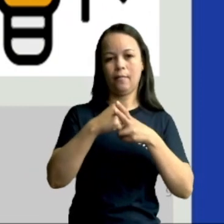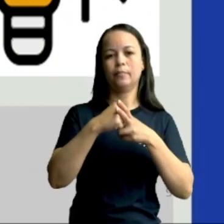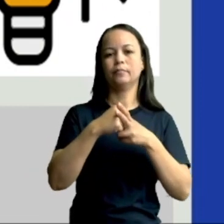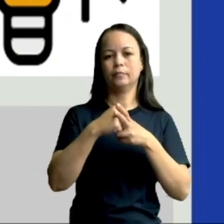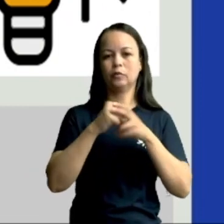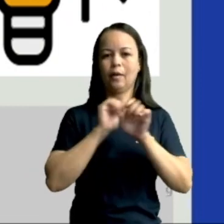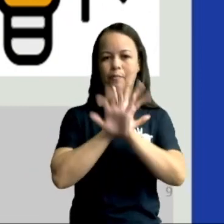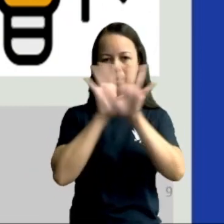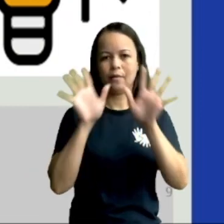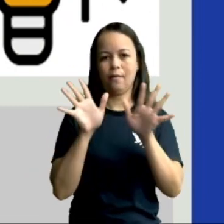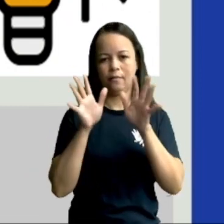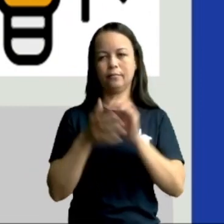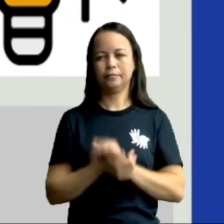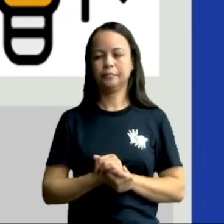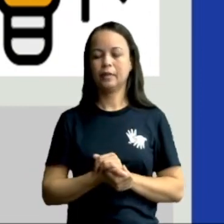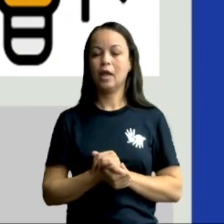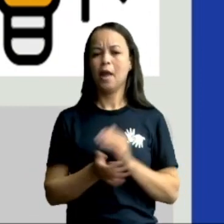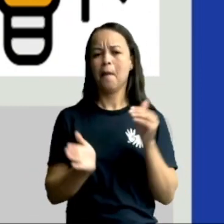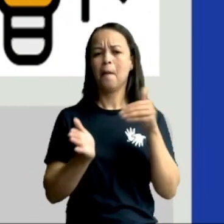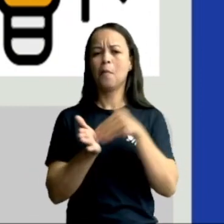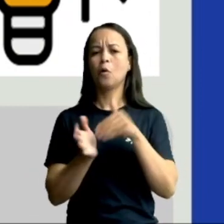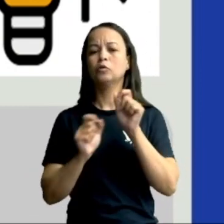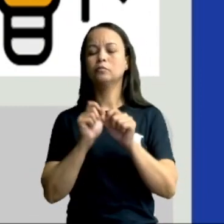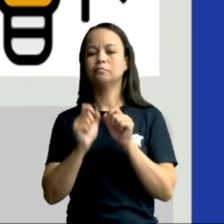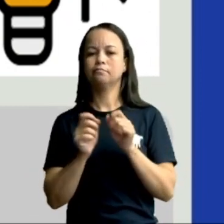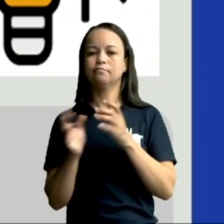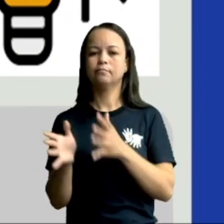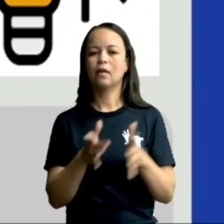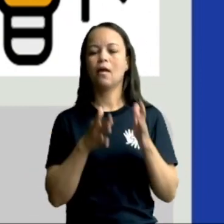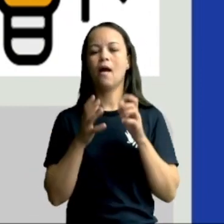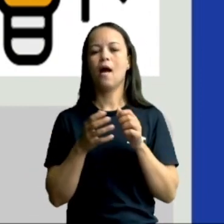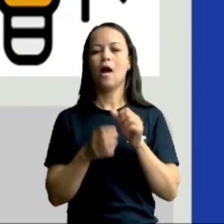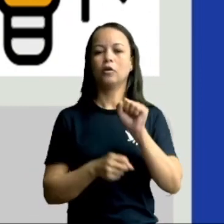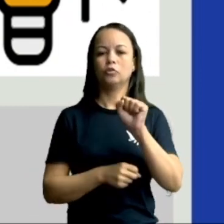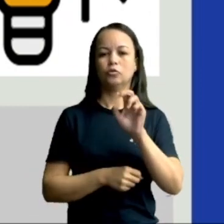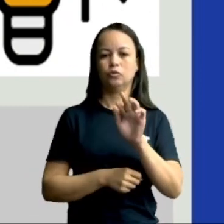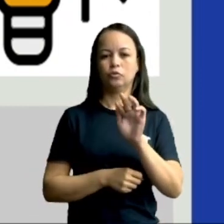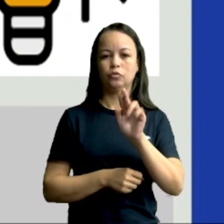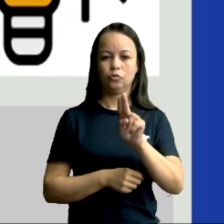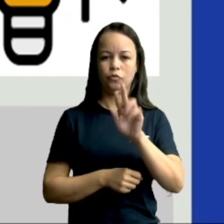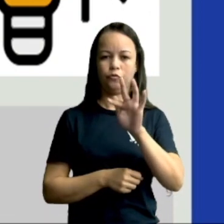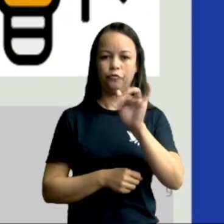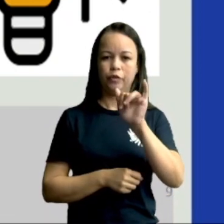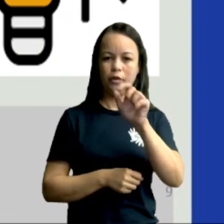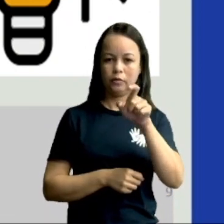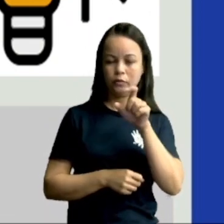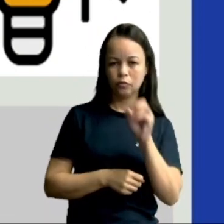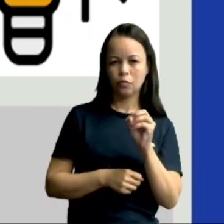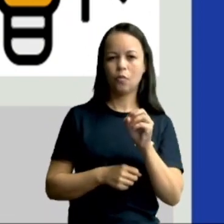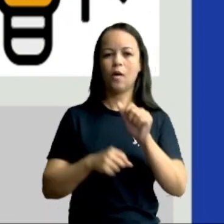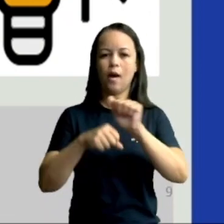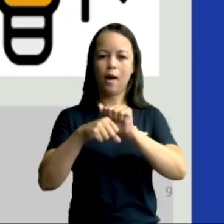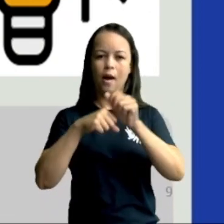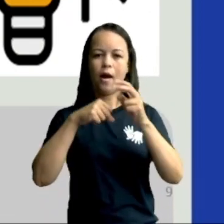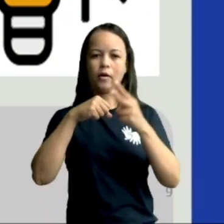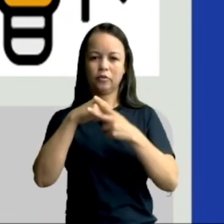bem claro. E por último, sufixo adverbial é o que deriva